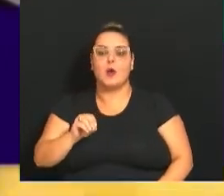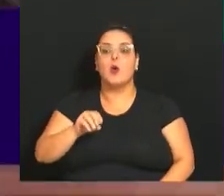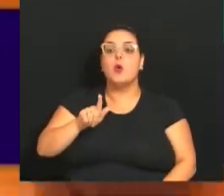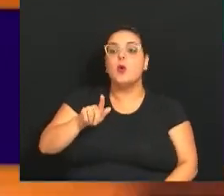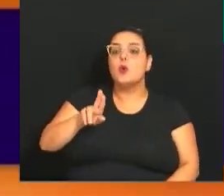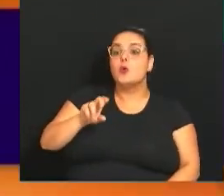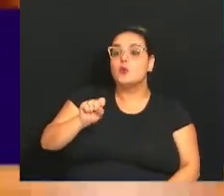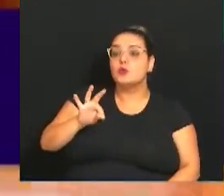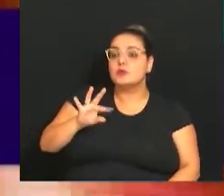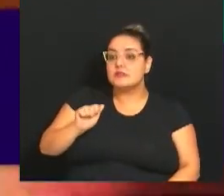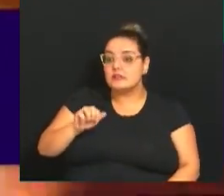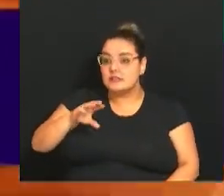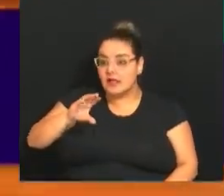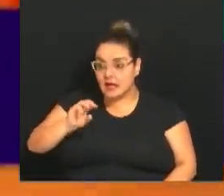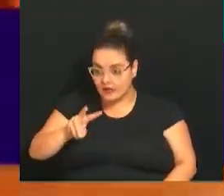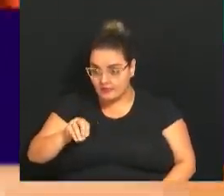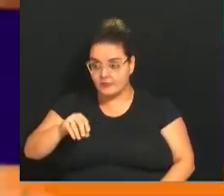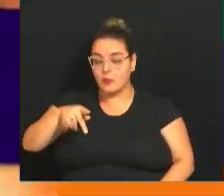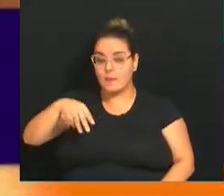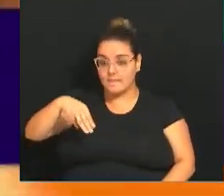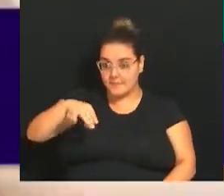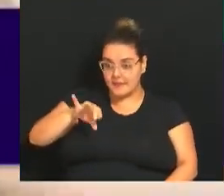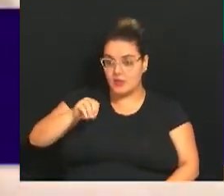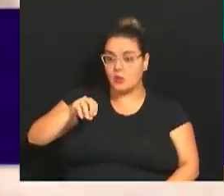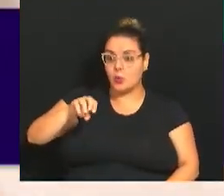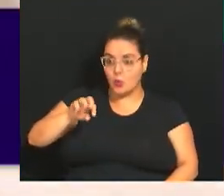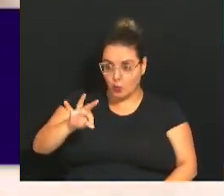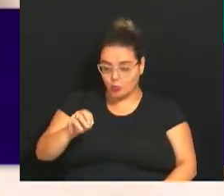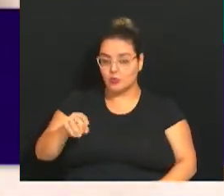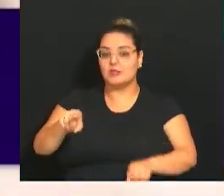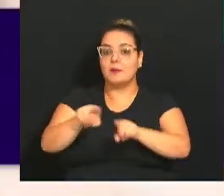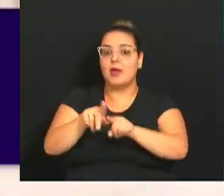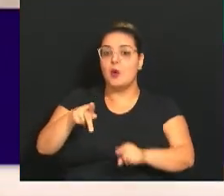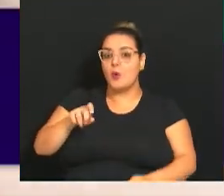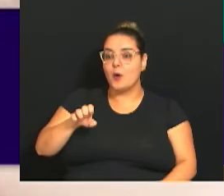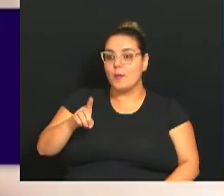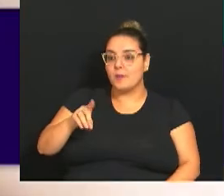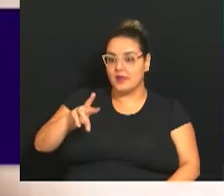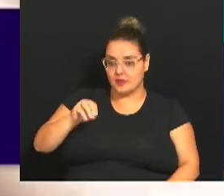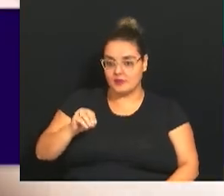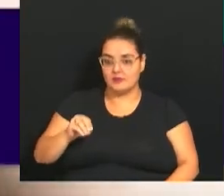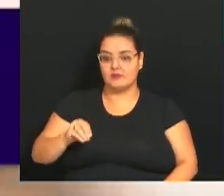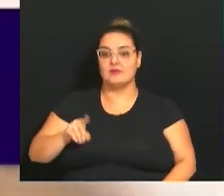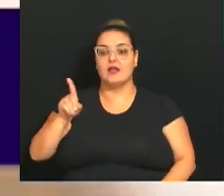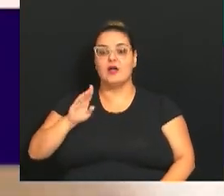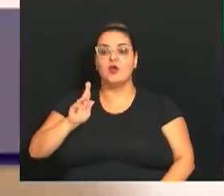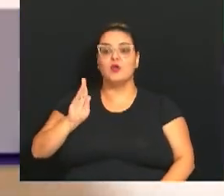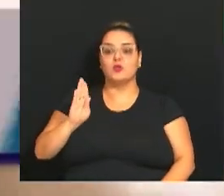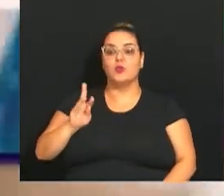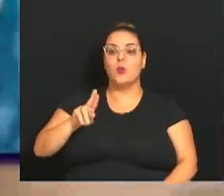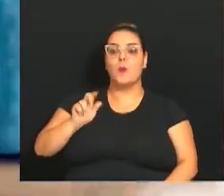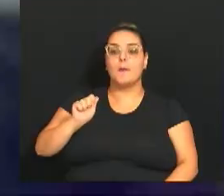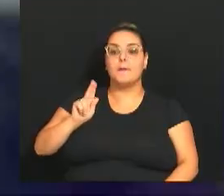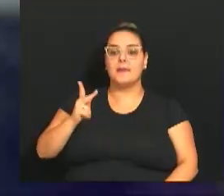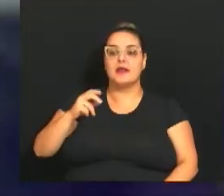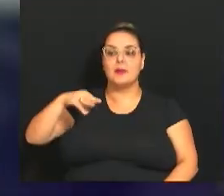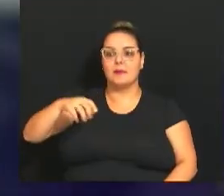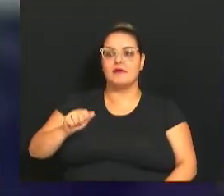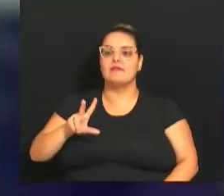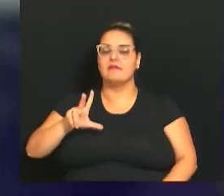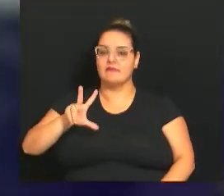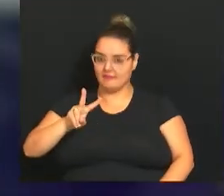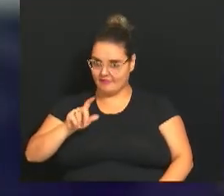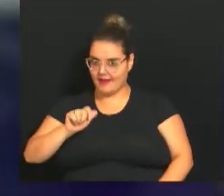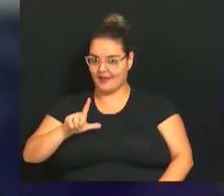o DJ Pedro Sampaio. As apresentações vão ser no Brahma Valley e a casa abre a partir das 5. E essas foram